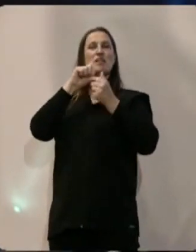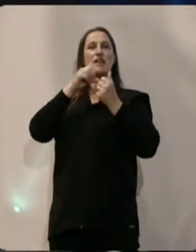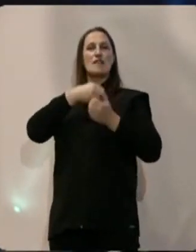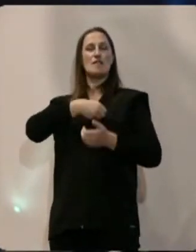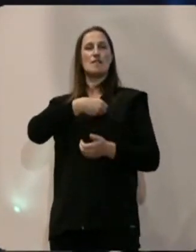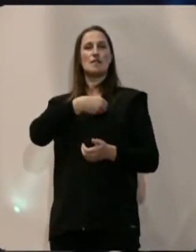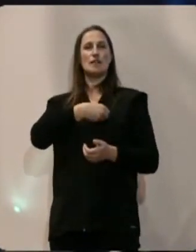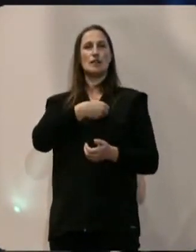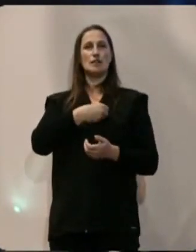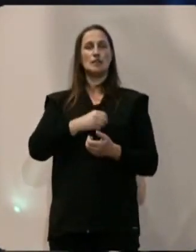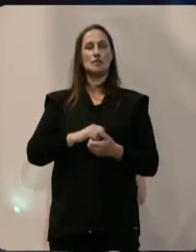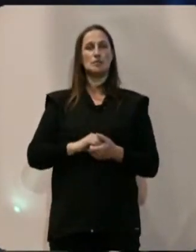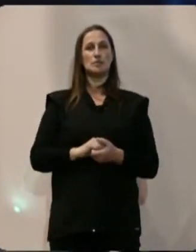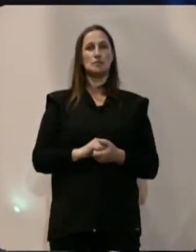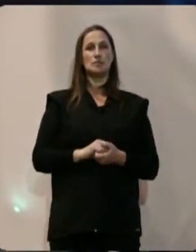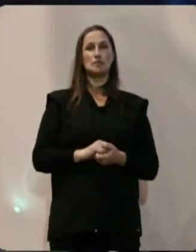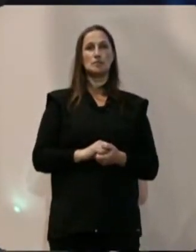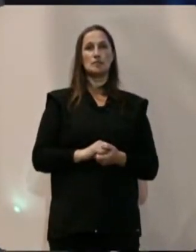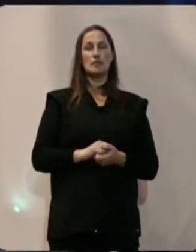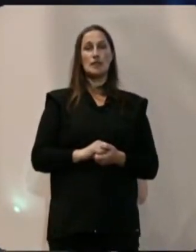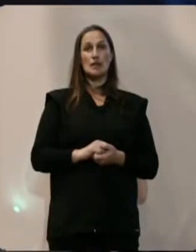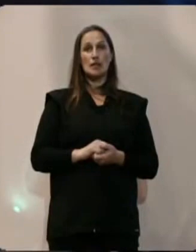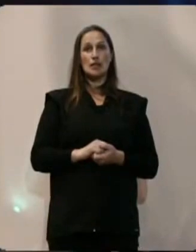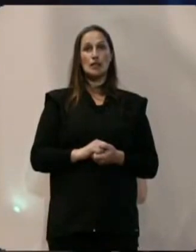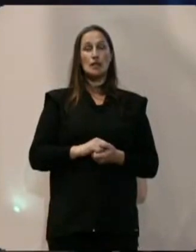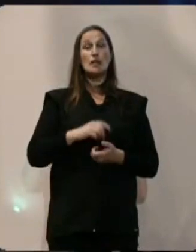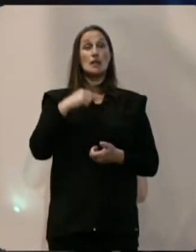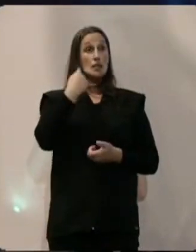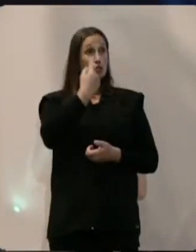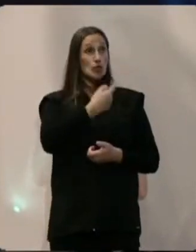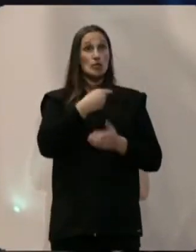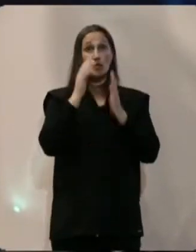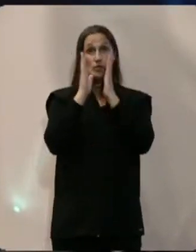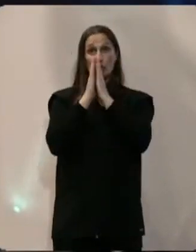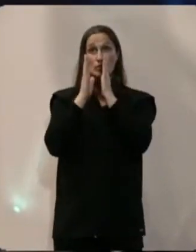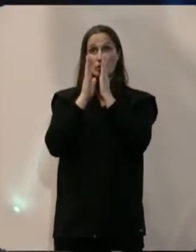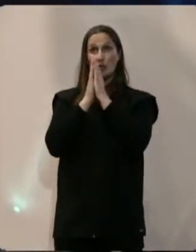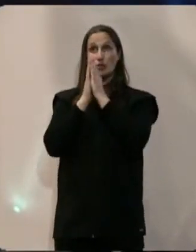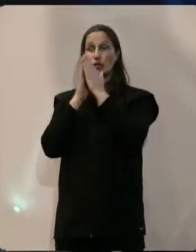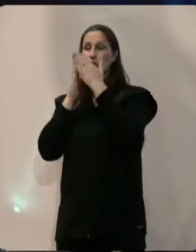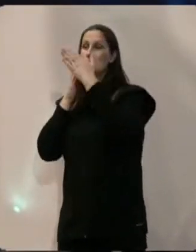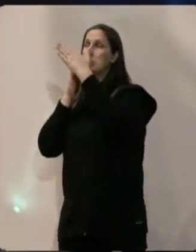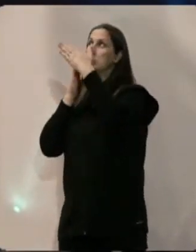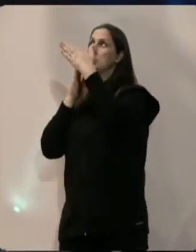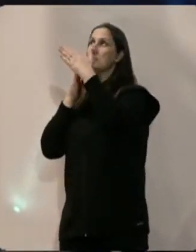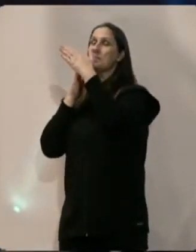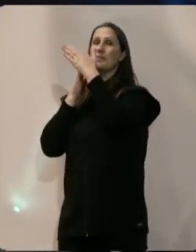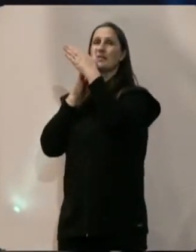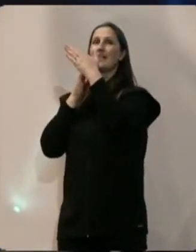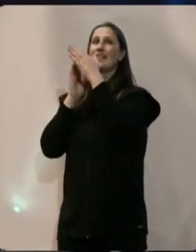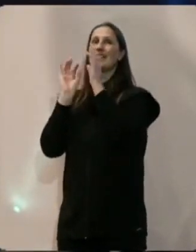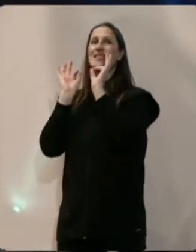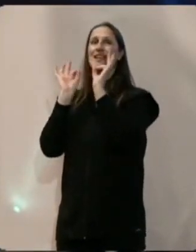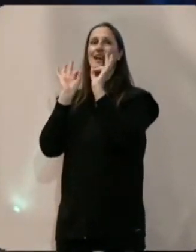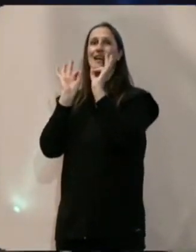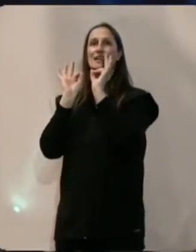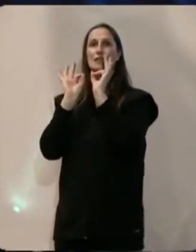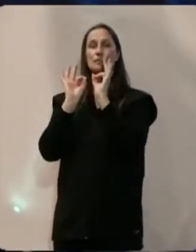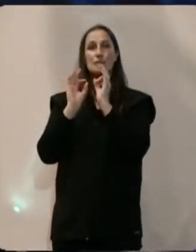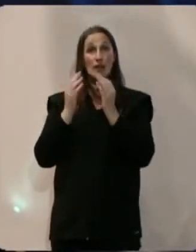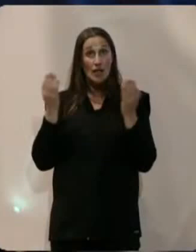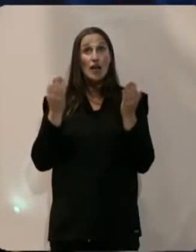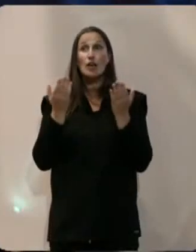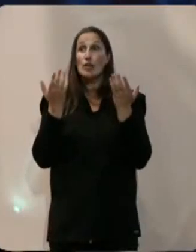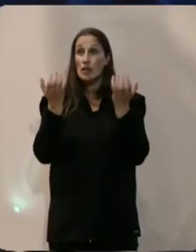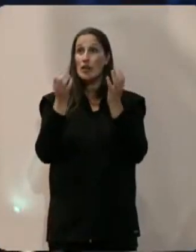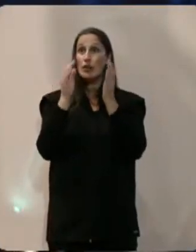vida, para que as nossas orações não sejam impedidas diante do Pai. Fica de pé agora para a